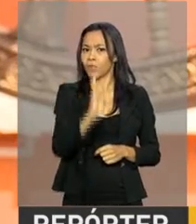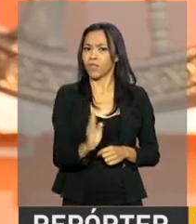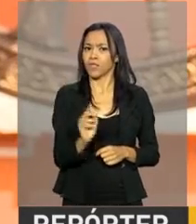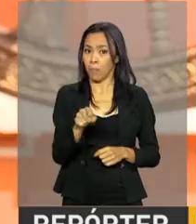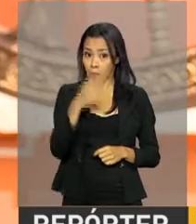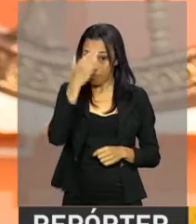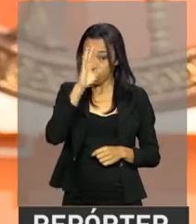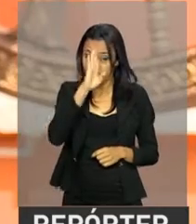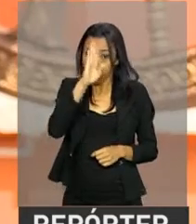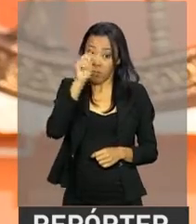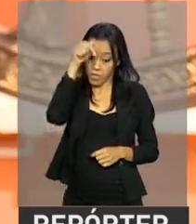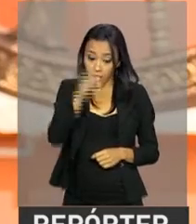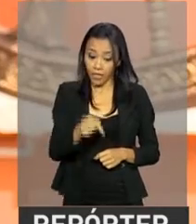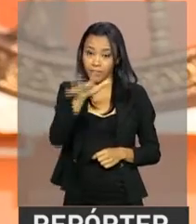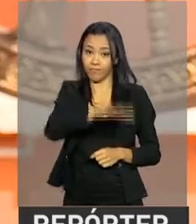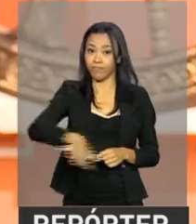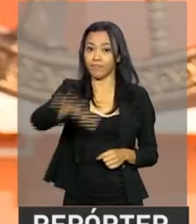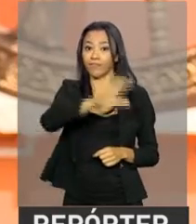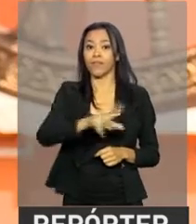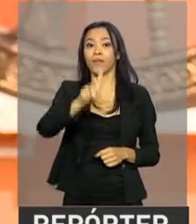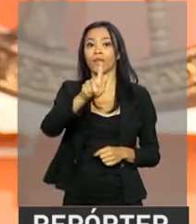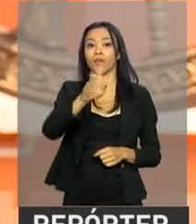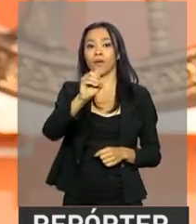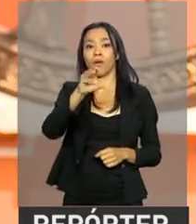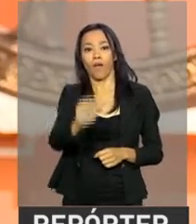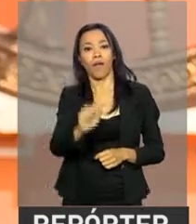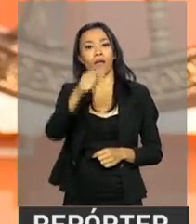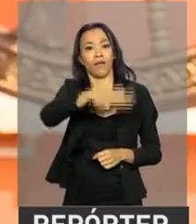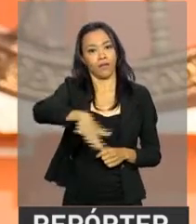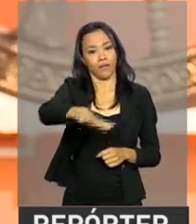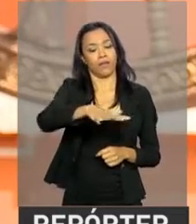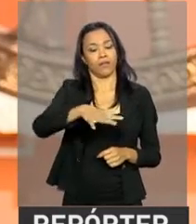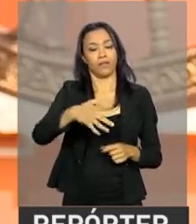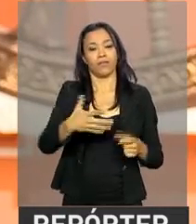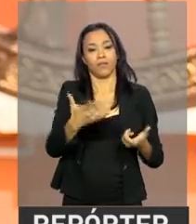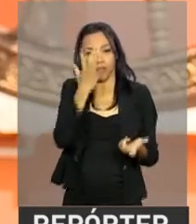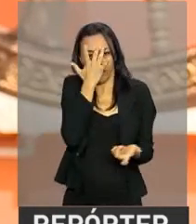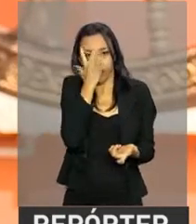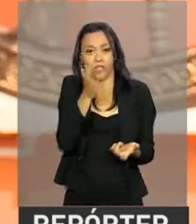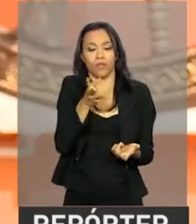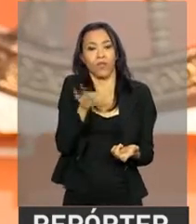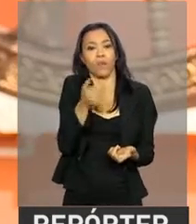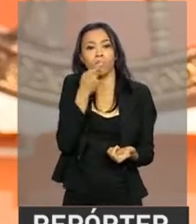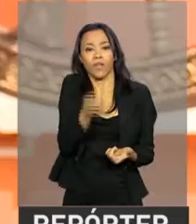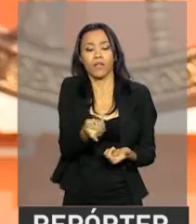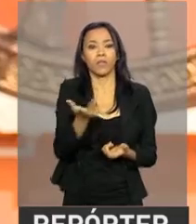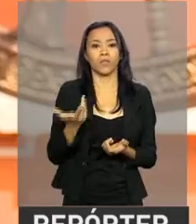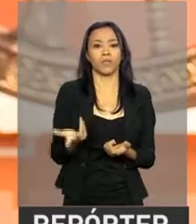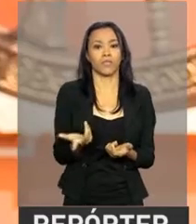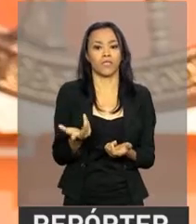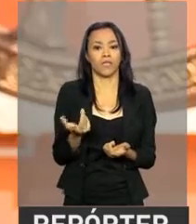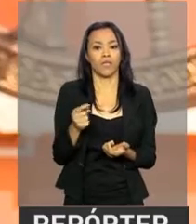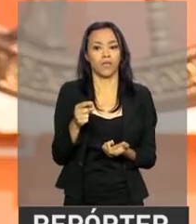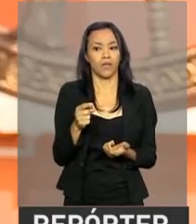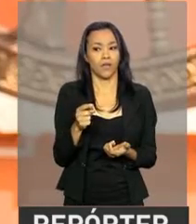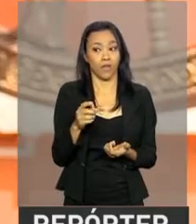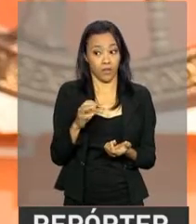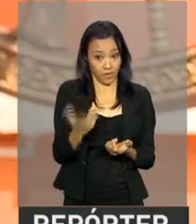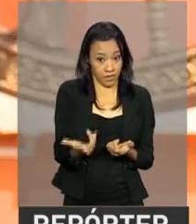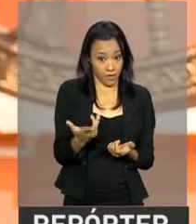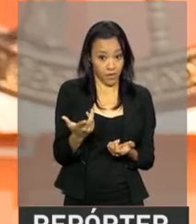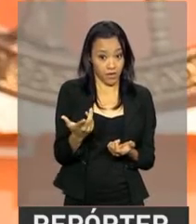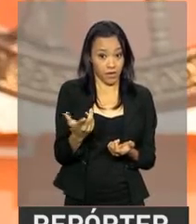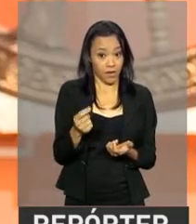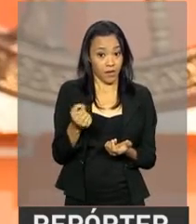em Goa. O nosso símbolo aqui de Goa, e quando nós falamos sobre o turismo, é sempre: não posso sair de Goa sem